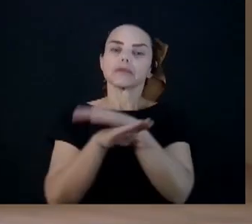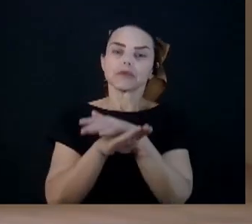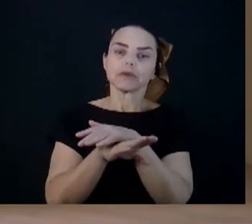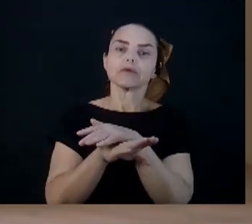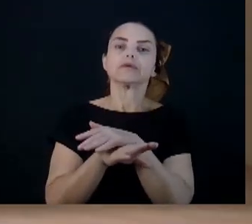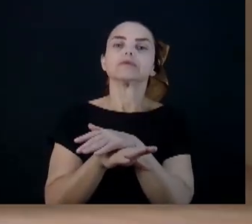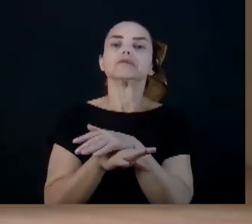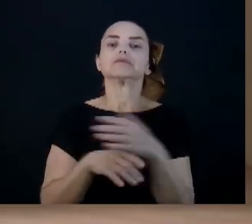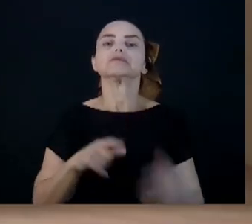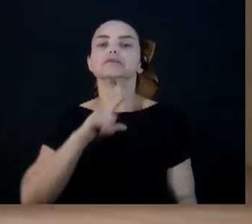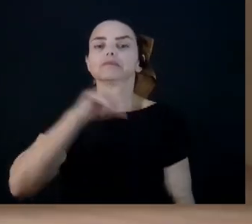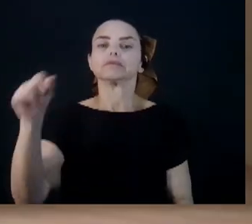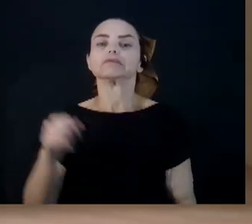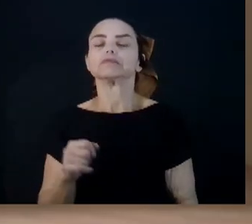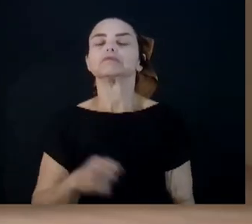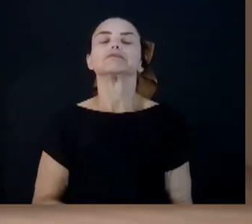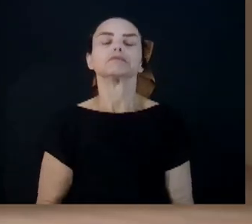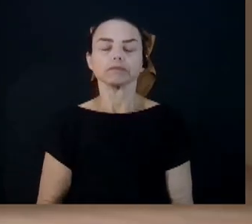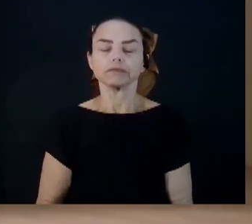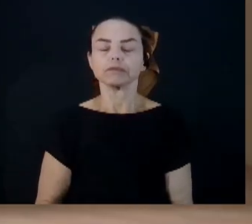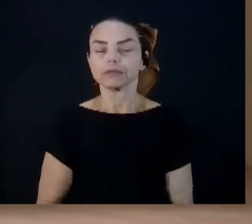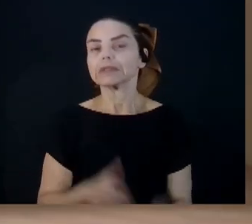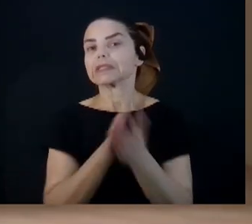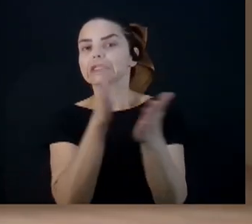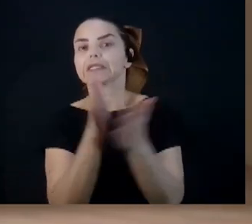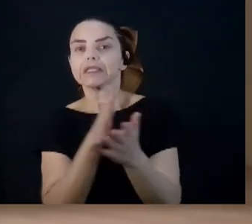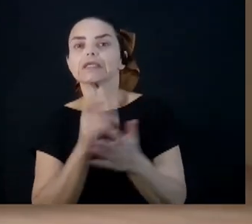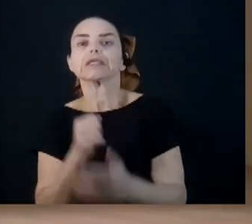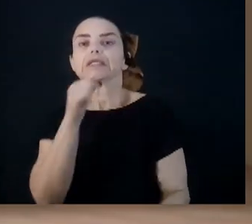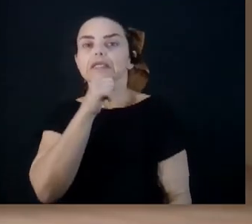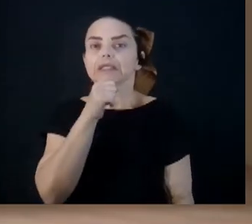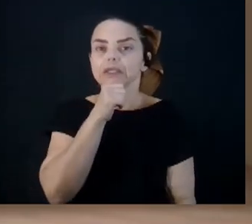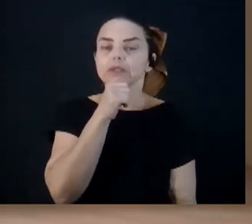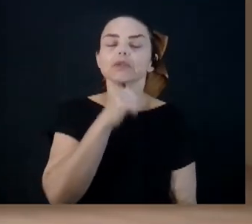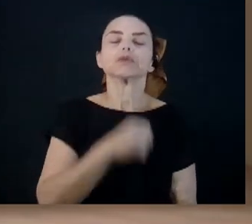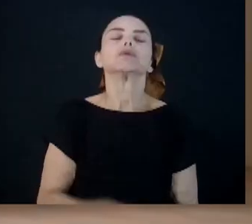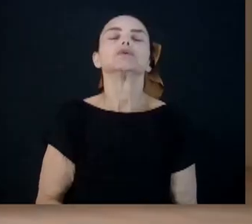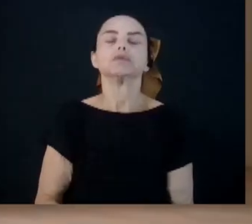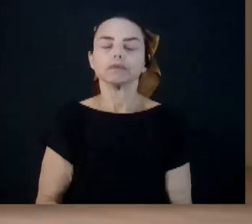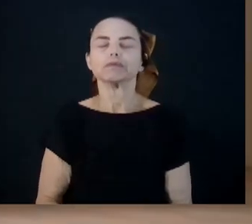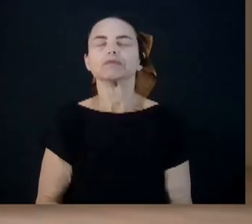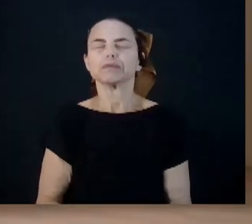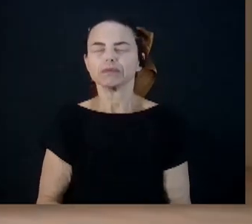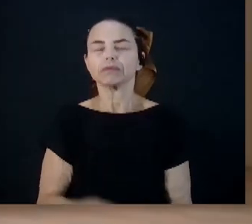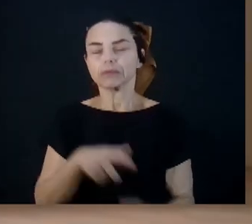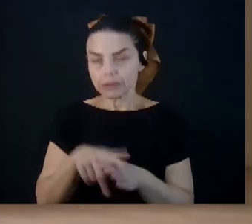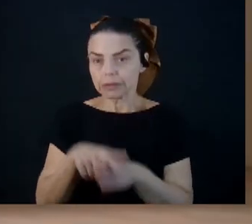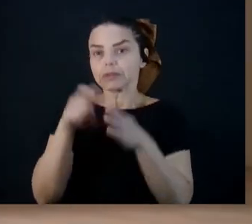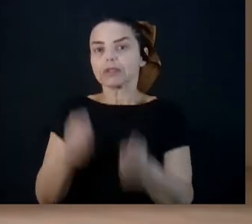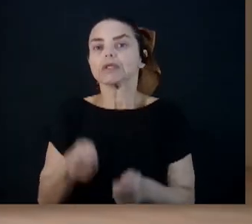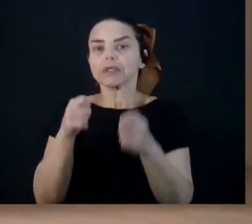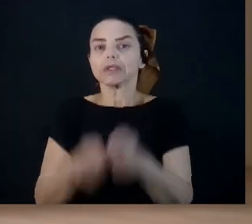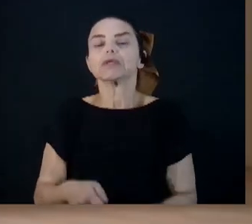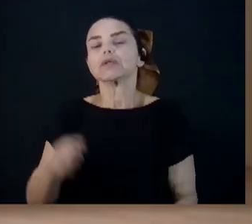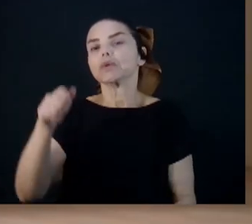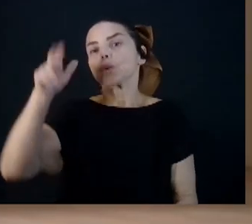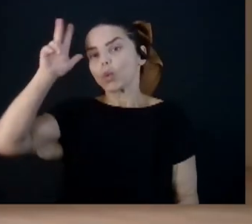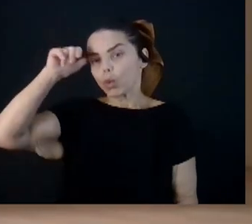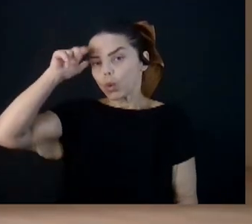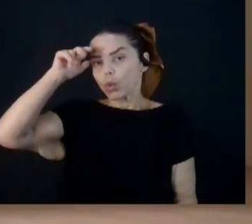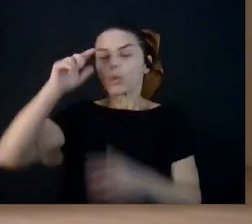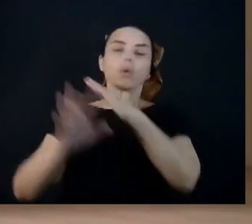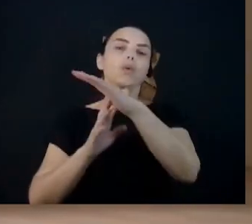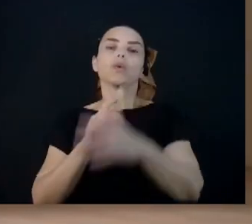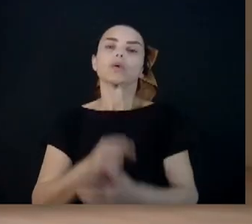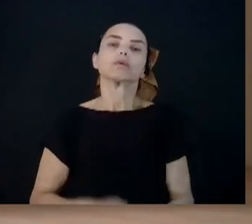sair daquela condição. Os antigos feitores de escravos andavam a cavalo por meio dos imigrantes, com um chicote na